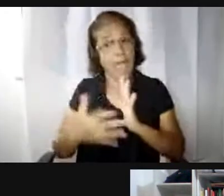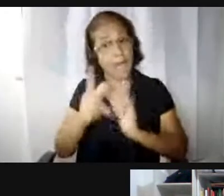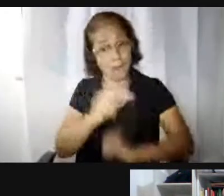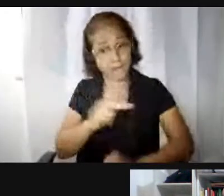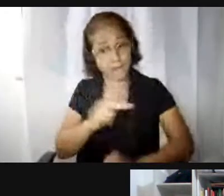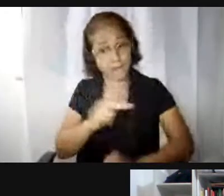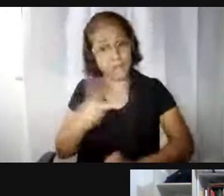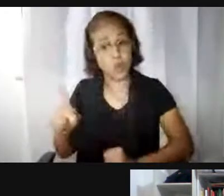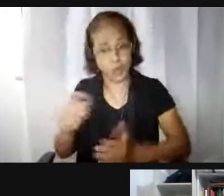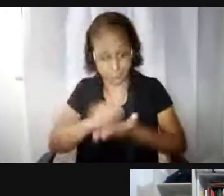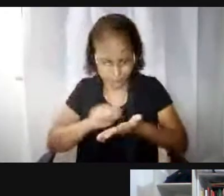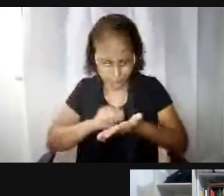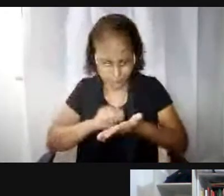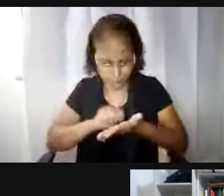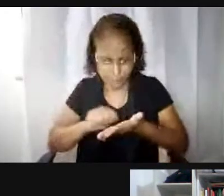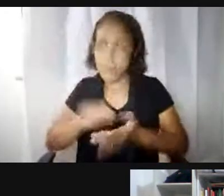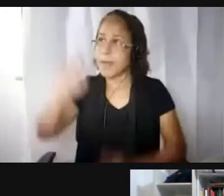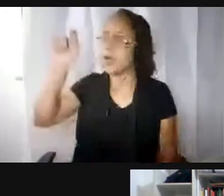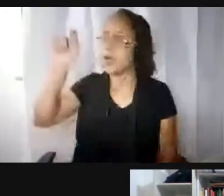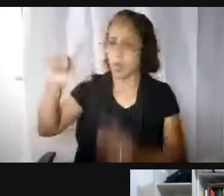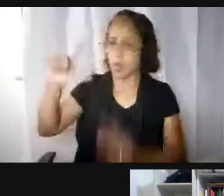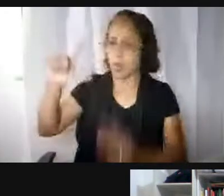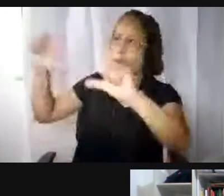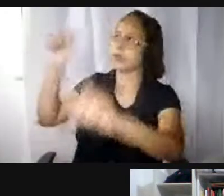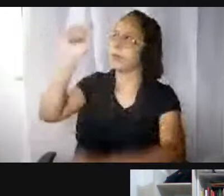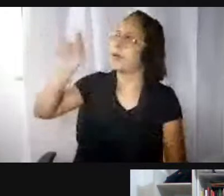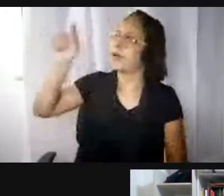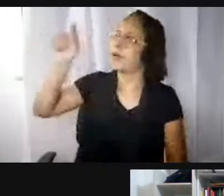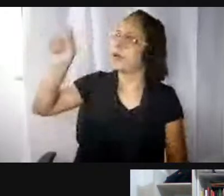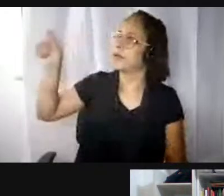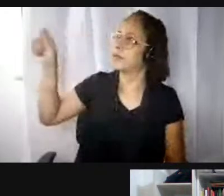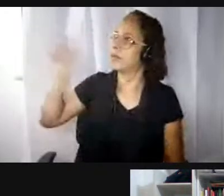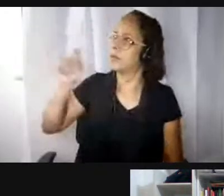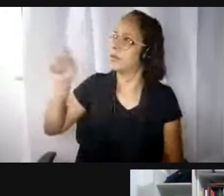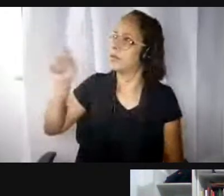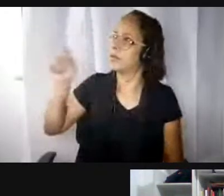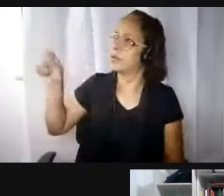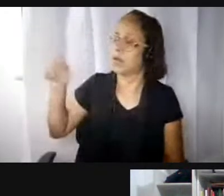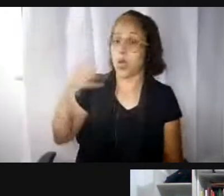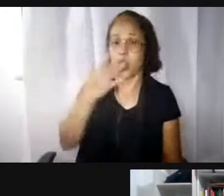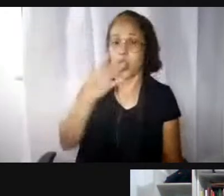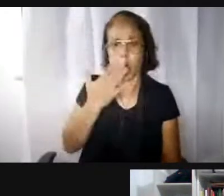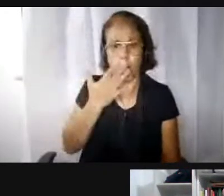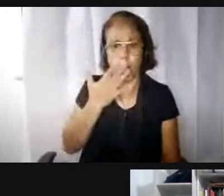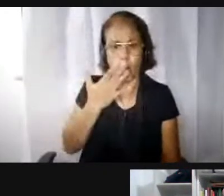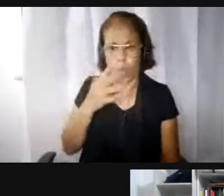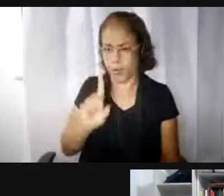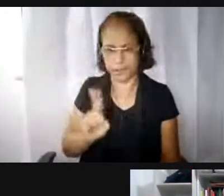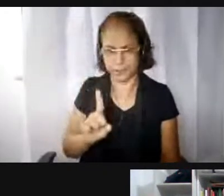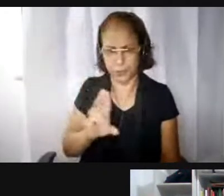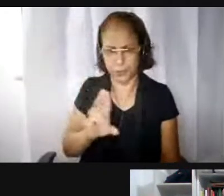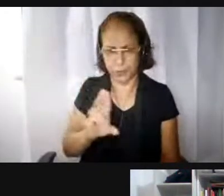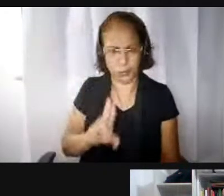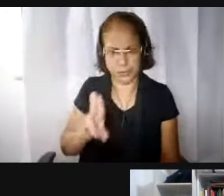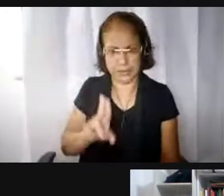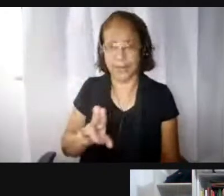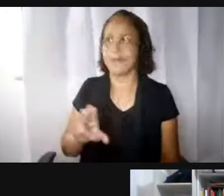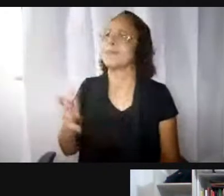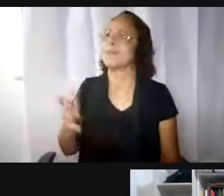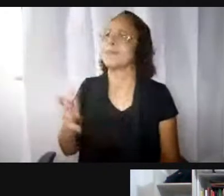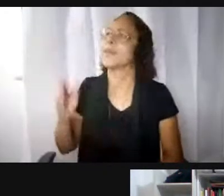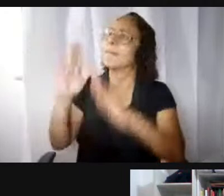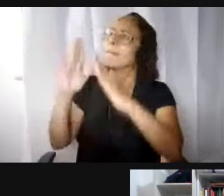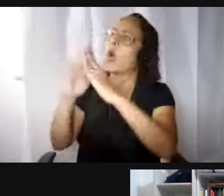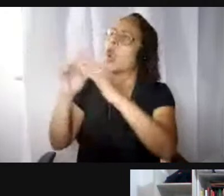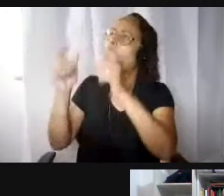quadrinho. Condição, cor, eles não usavam essa palavra, mas tinha lá condição, moradia, então estava lá.